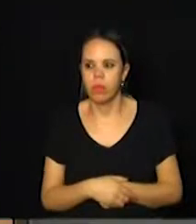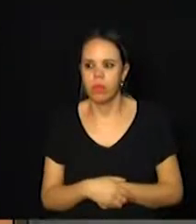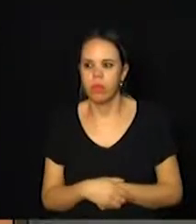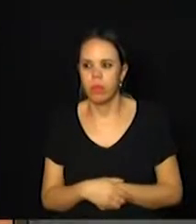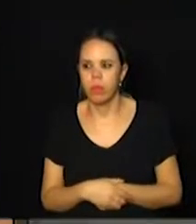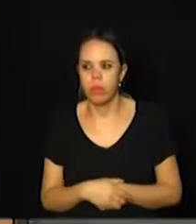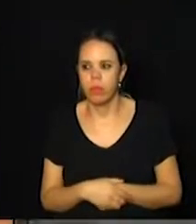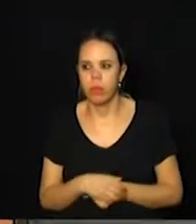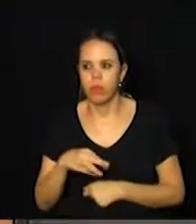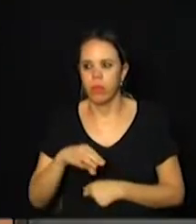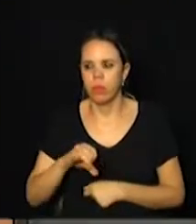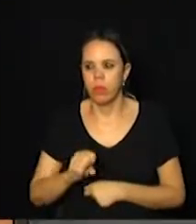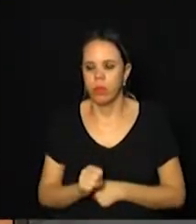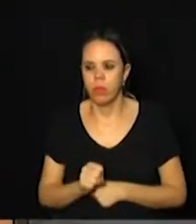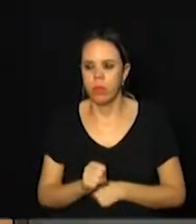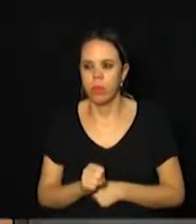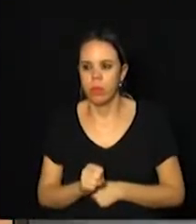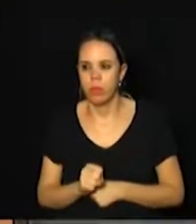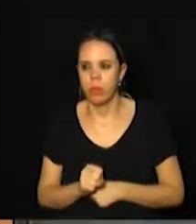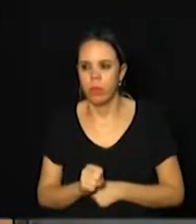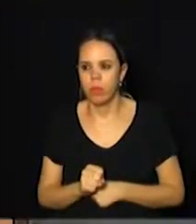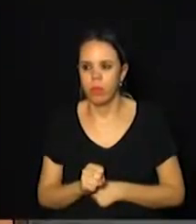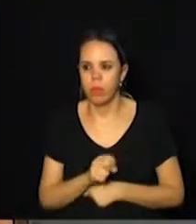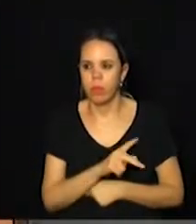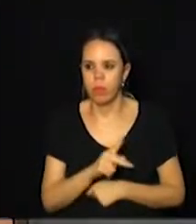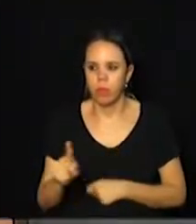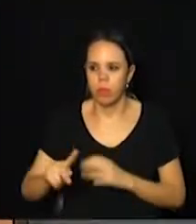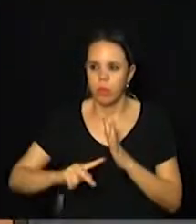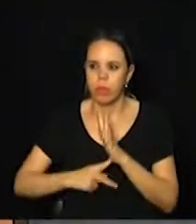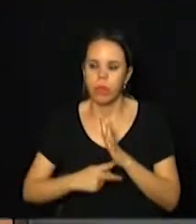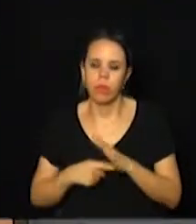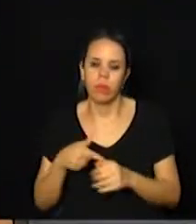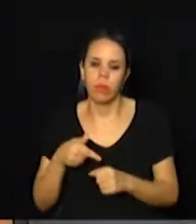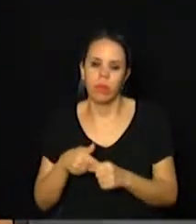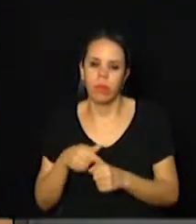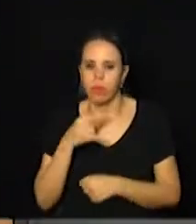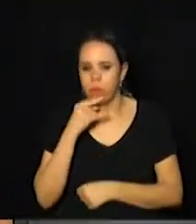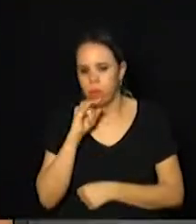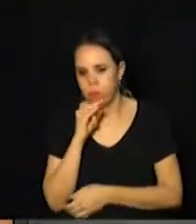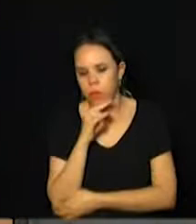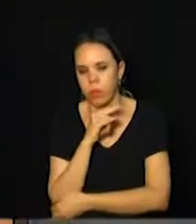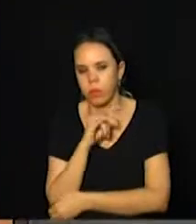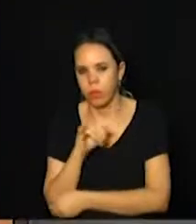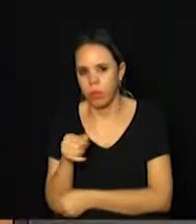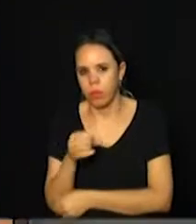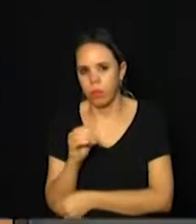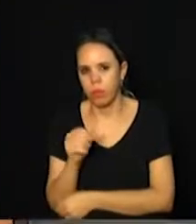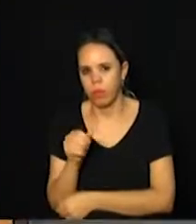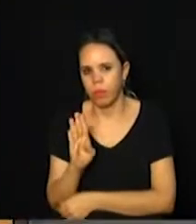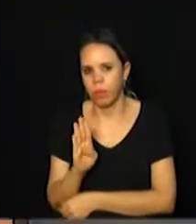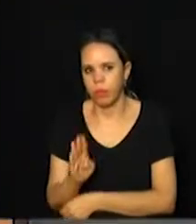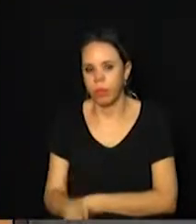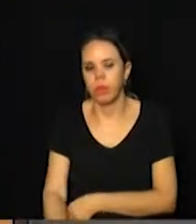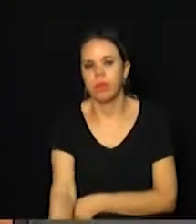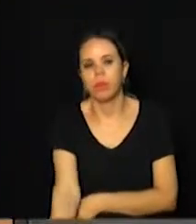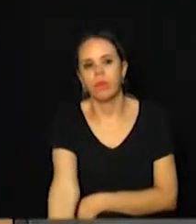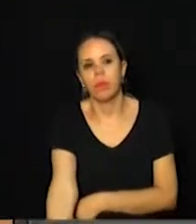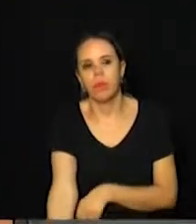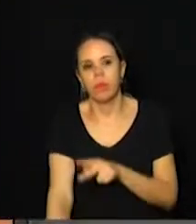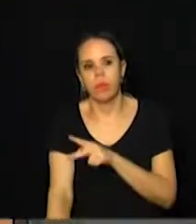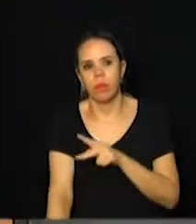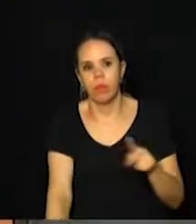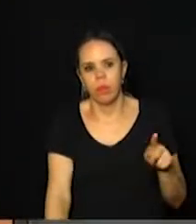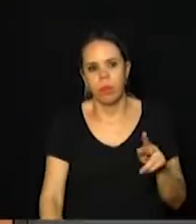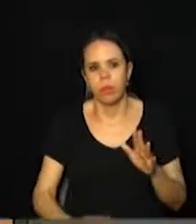o Marcos Vitor de Oliveira presidente do sindicato dos frentista Piracicaba o Joabe Valença de Oliveira